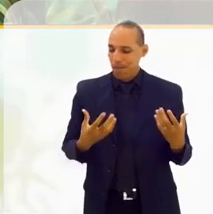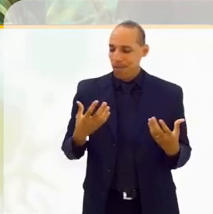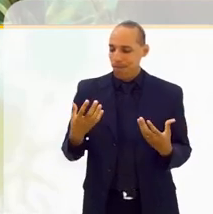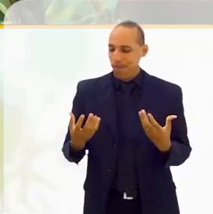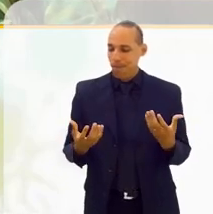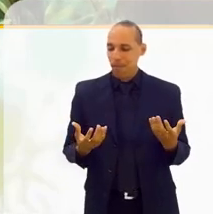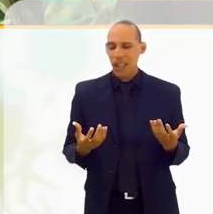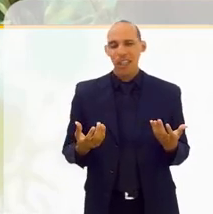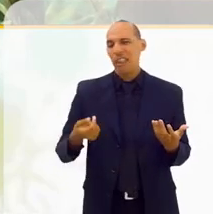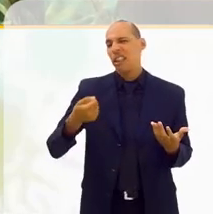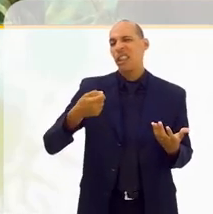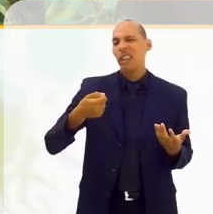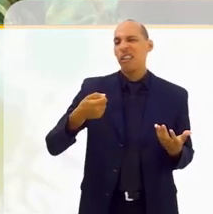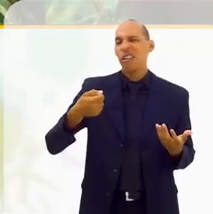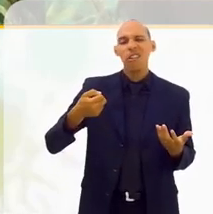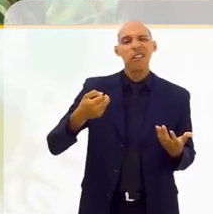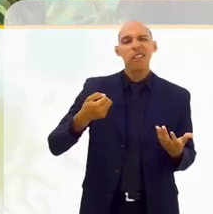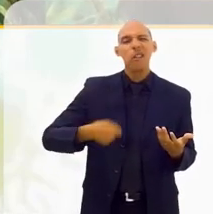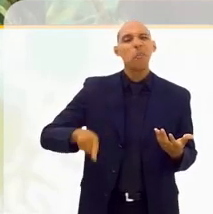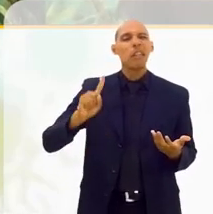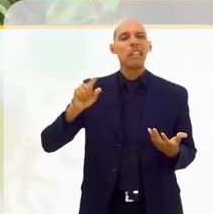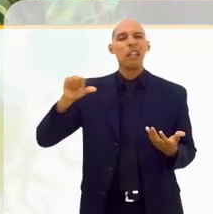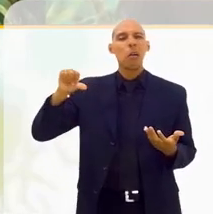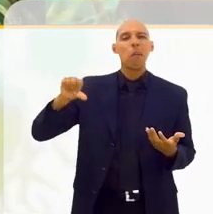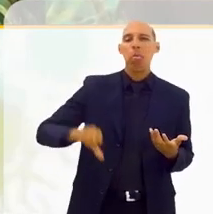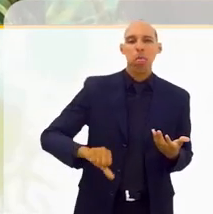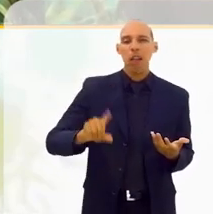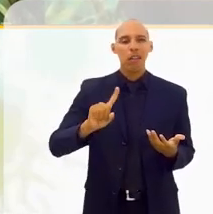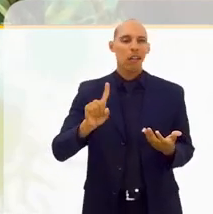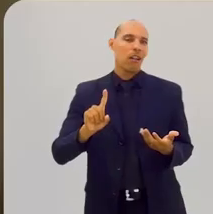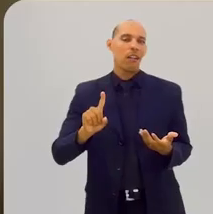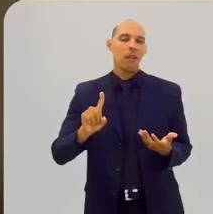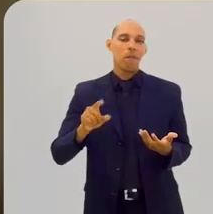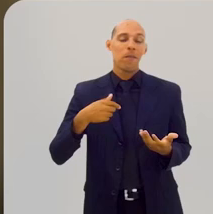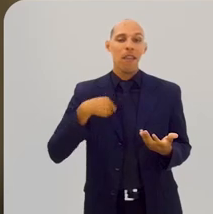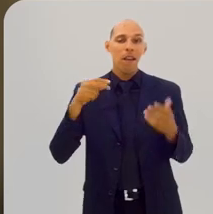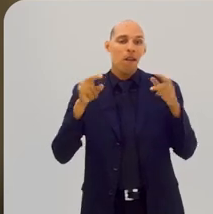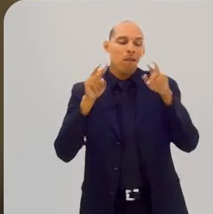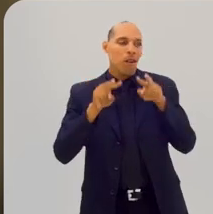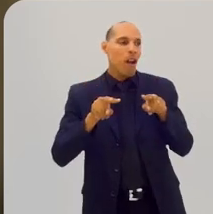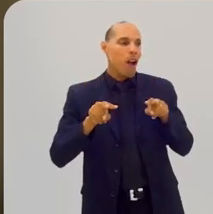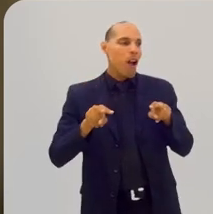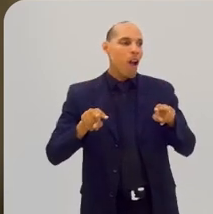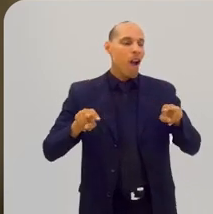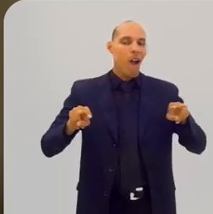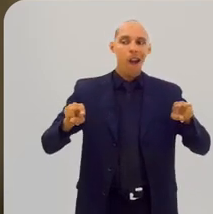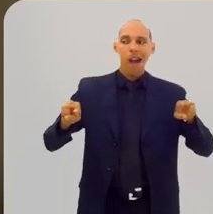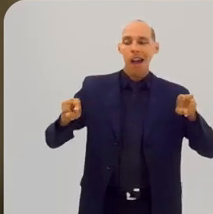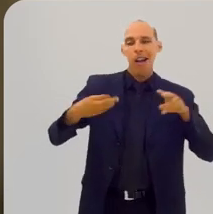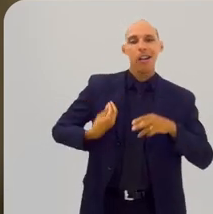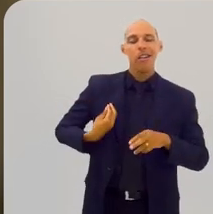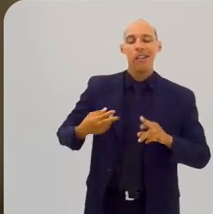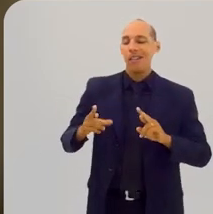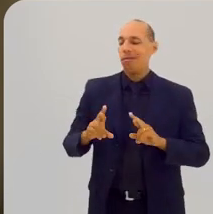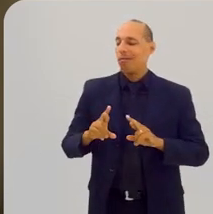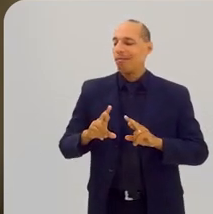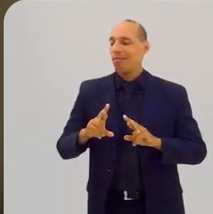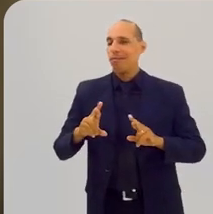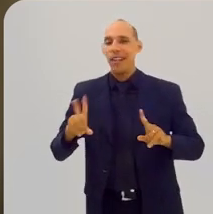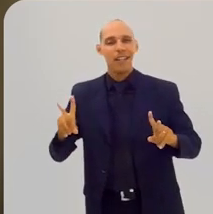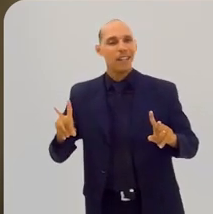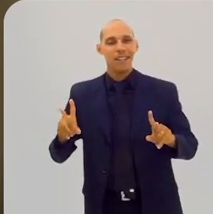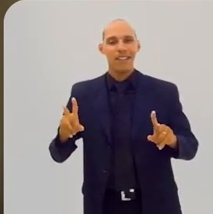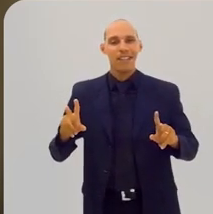não era uma coisa necessariamente ruim eu conseguia ver a vida de um outro modo isso